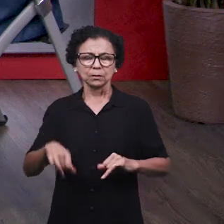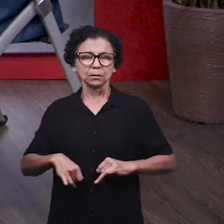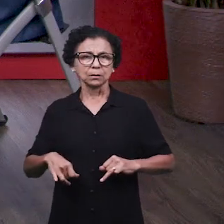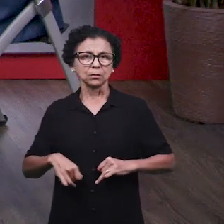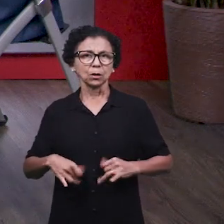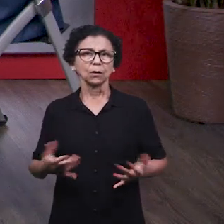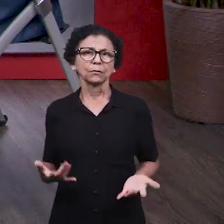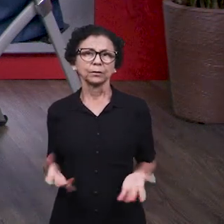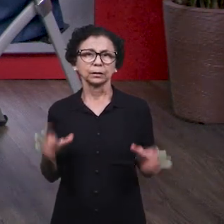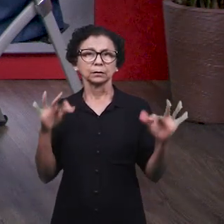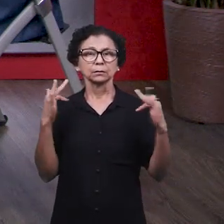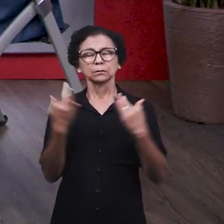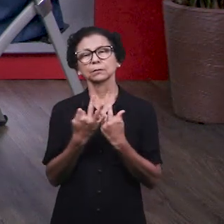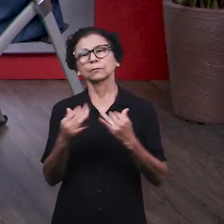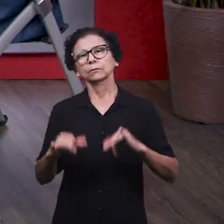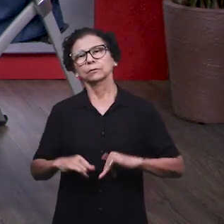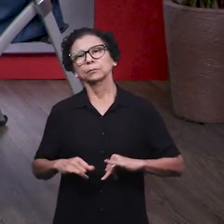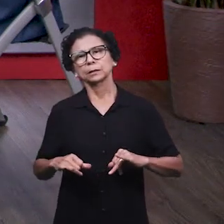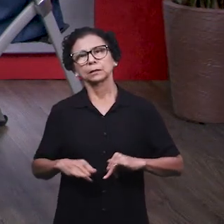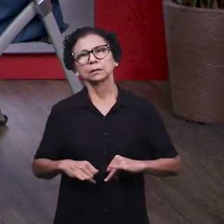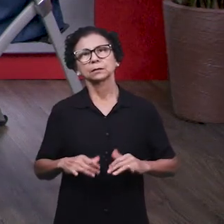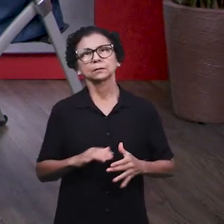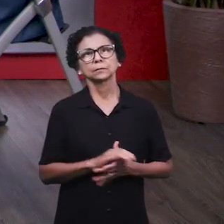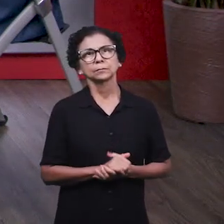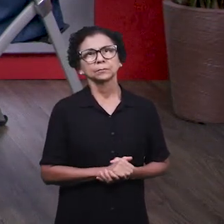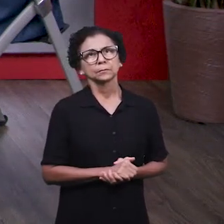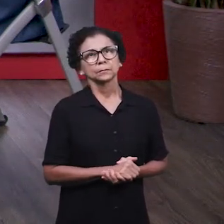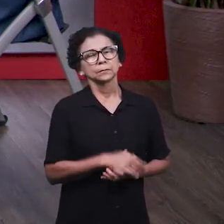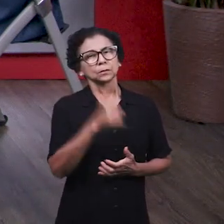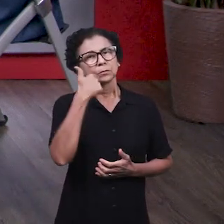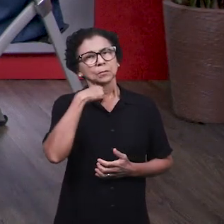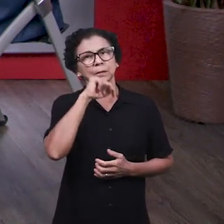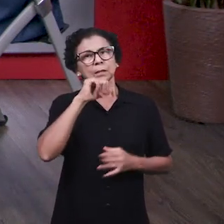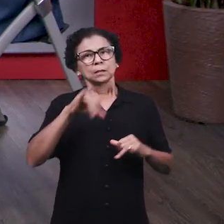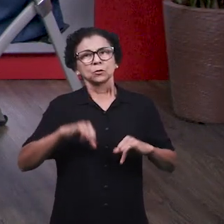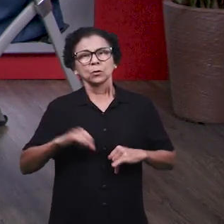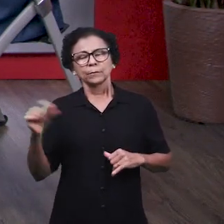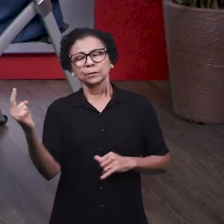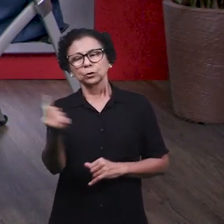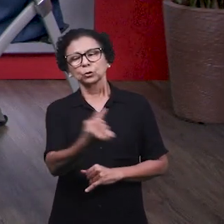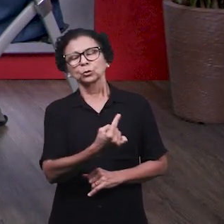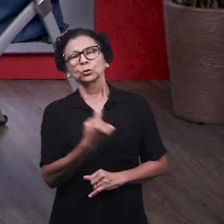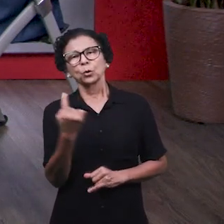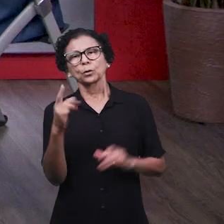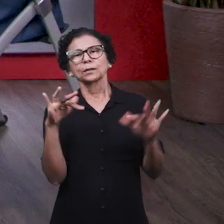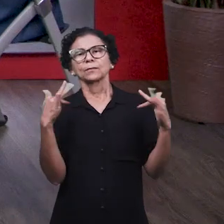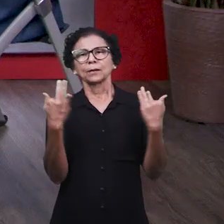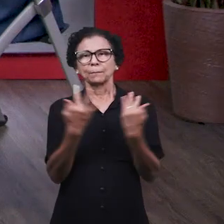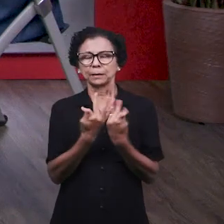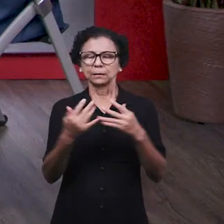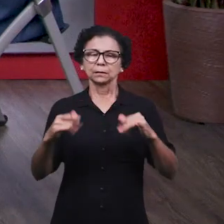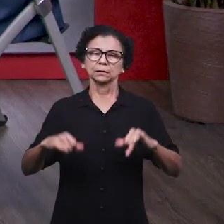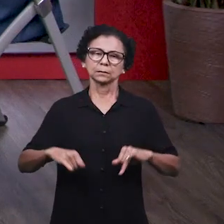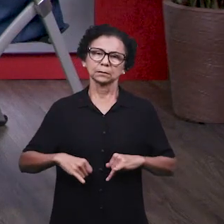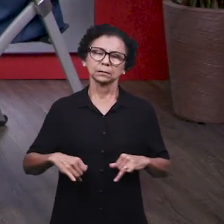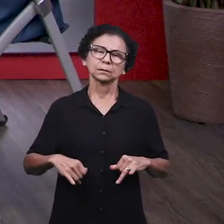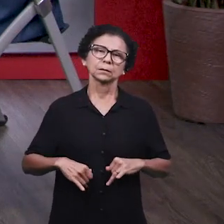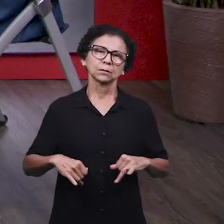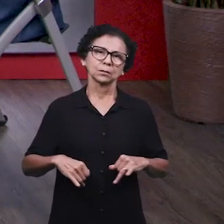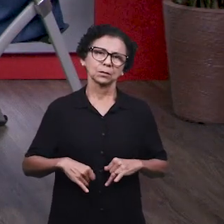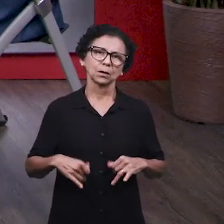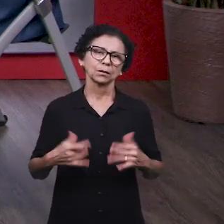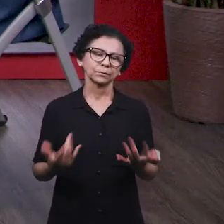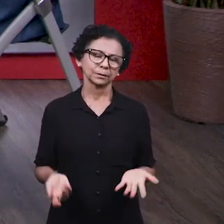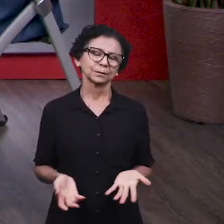está sofrendo, porque quando uma mulher sofre, toda a família sofre. Todo o núcleo familiar sofre, Todo o né? núcleo, né, ele é às vezes